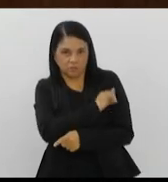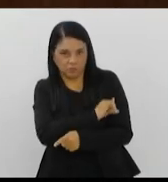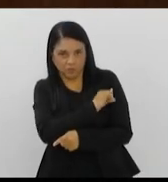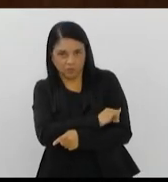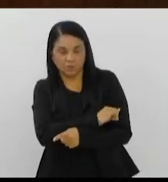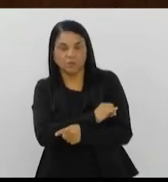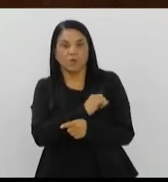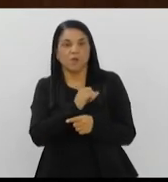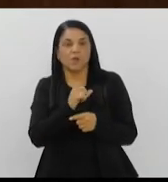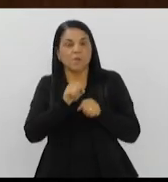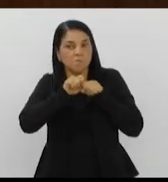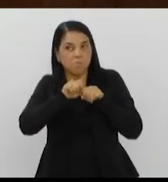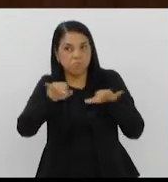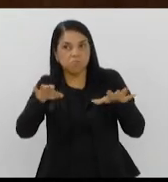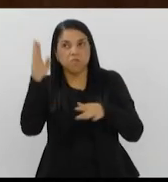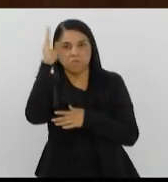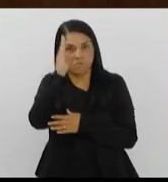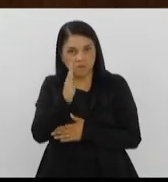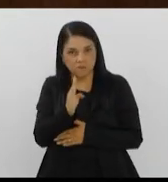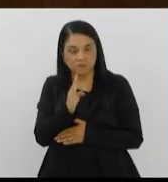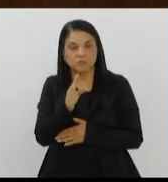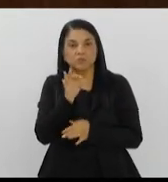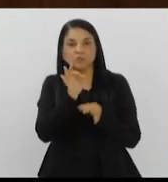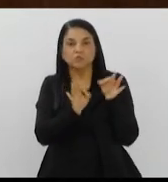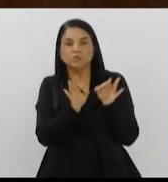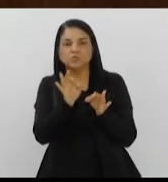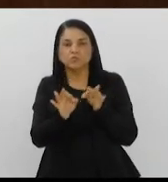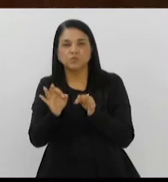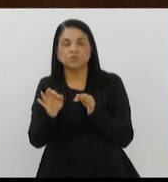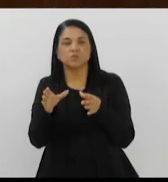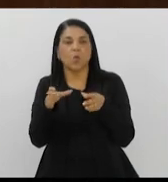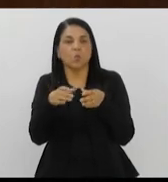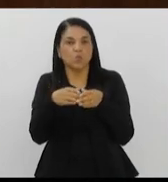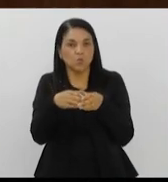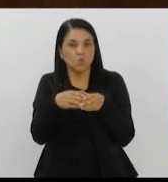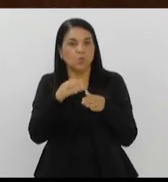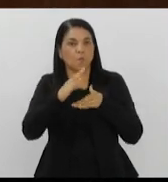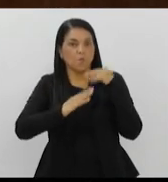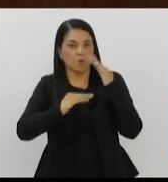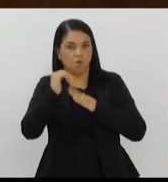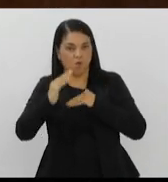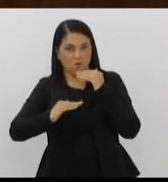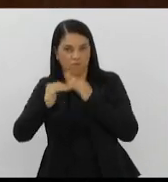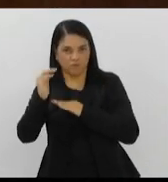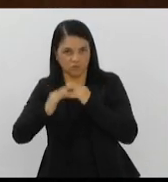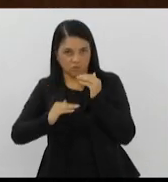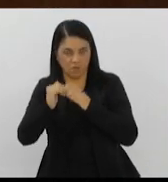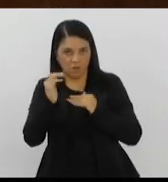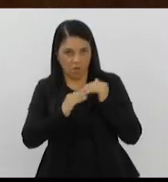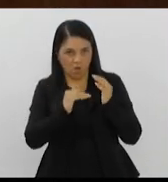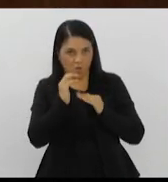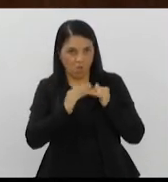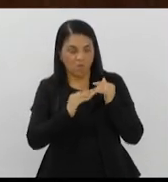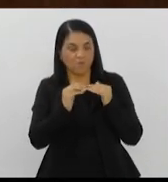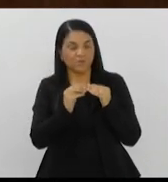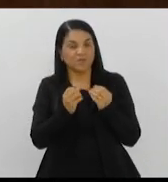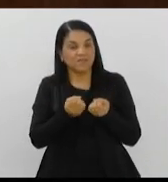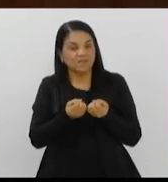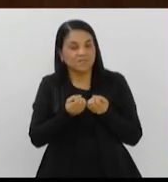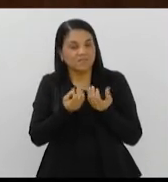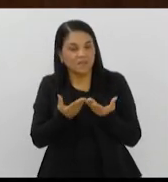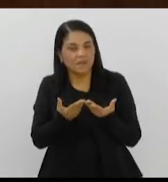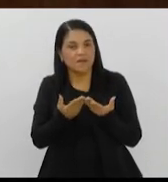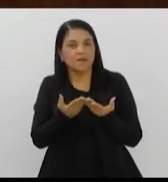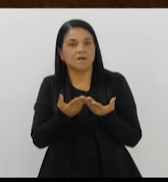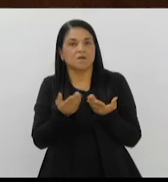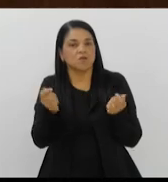todo o Brasil e se faz justiça a toda uma categoria profissional, começa-se a fazer justiça, a dar condições de